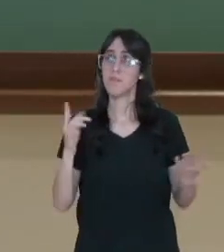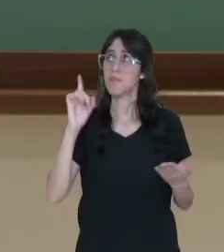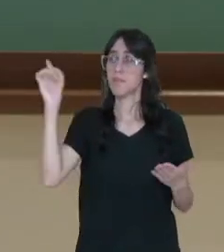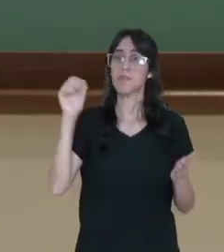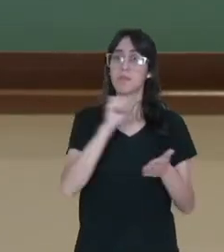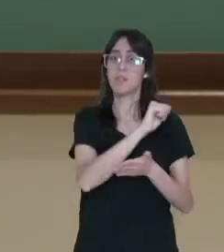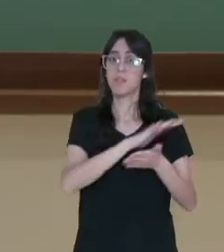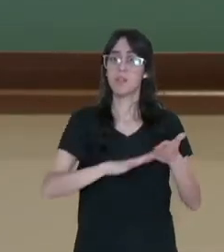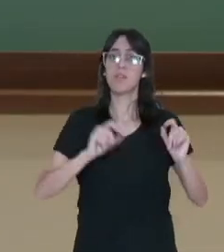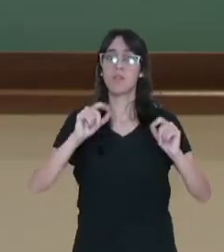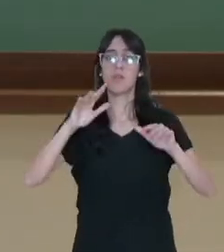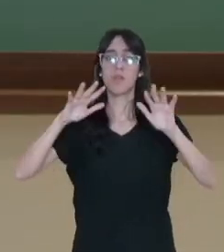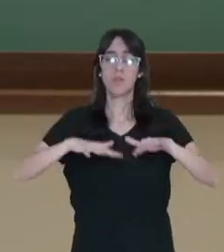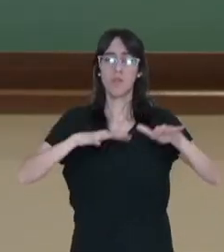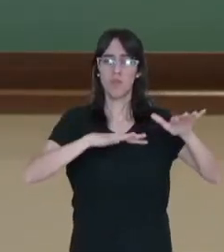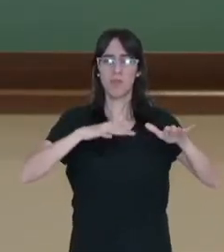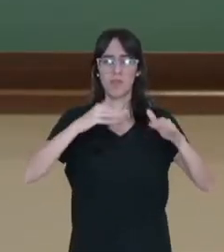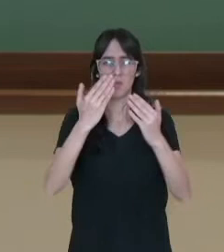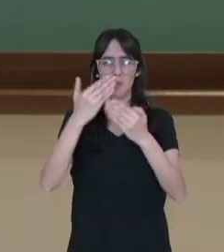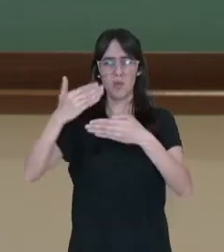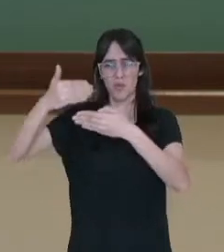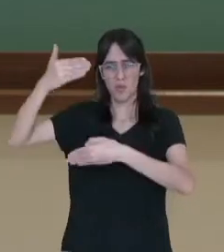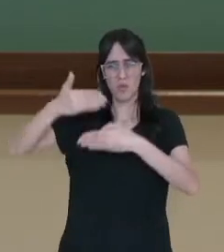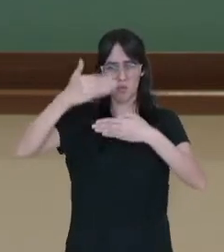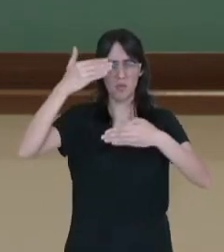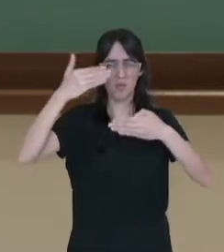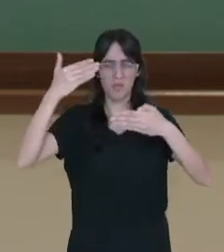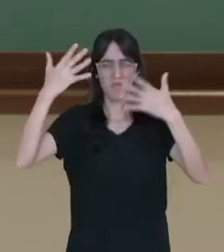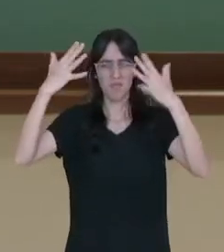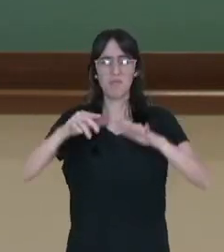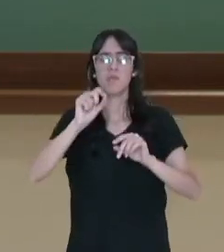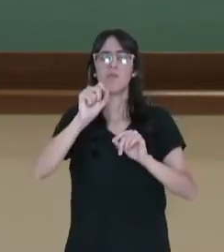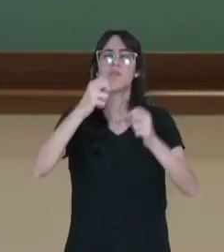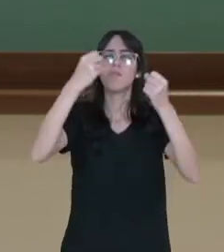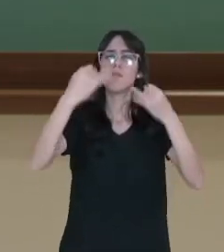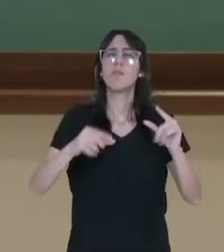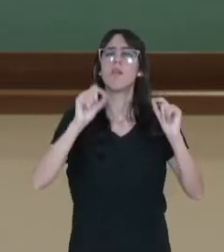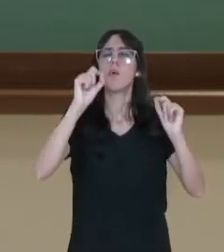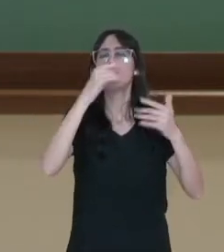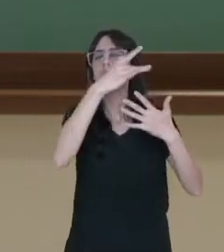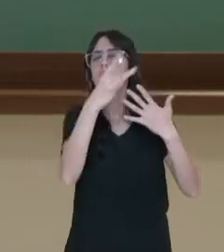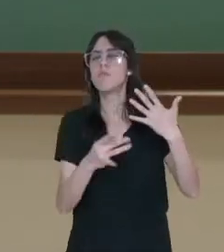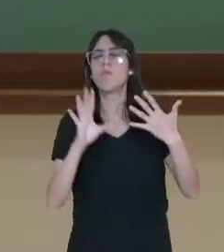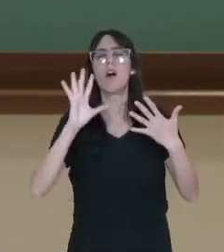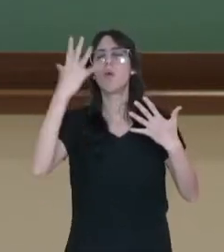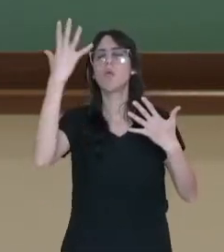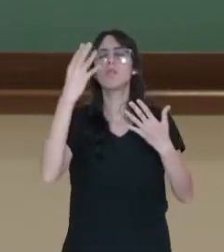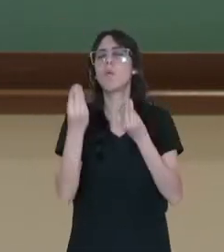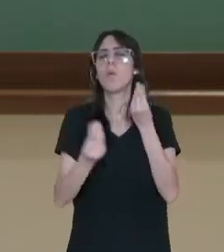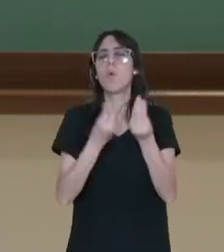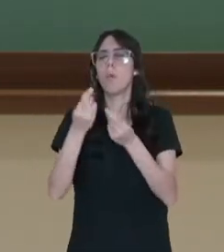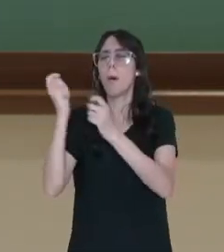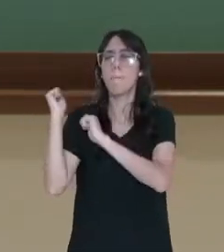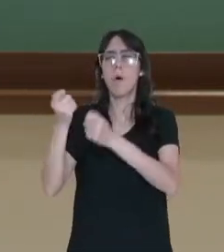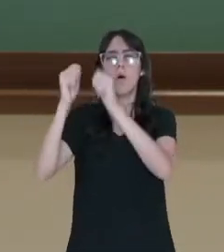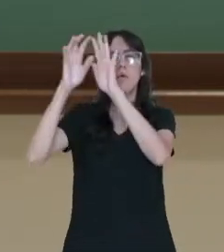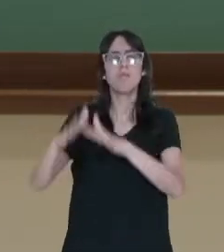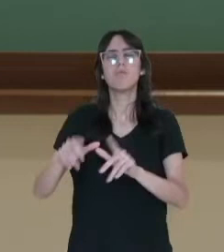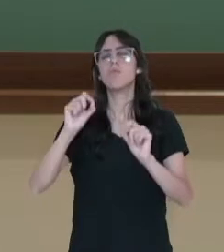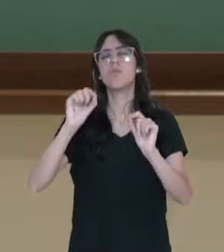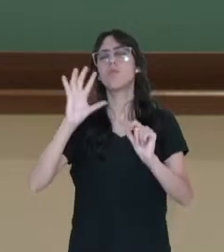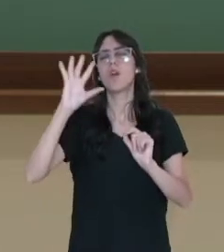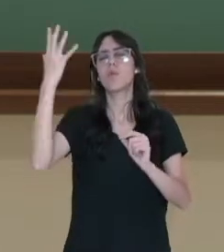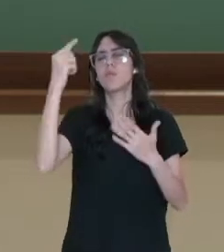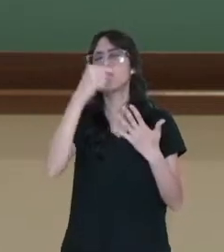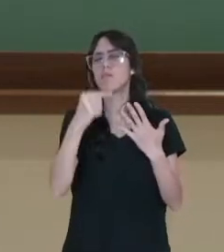ver esse movimento de queda do Muro de Berlim, aponte aí os fatores interno e externo que contribuíram para a queda do